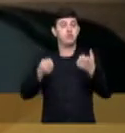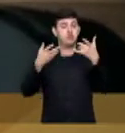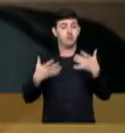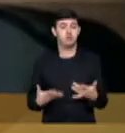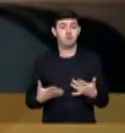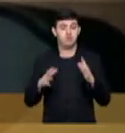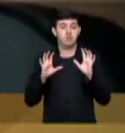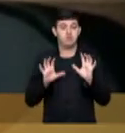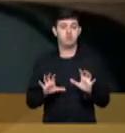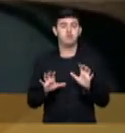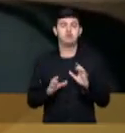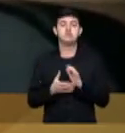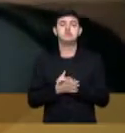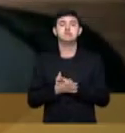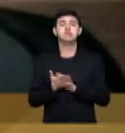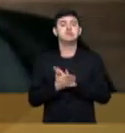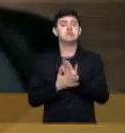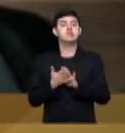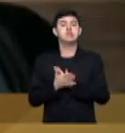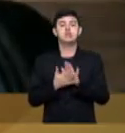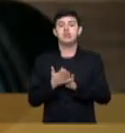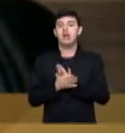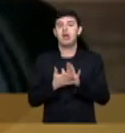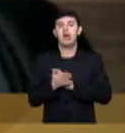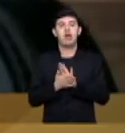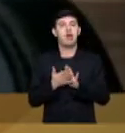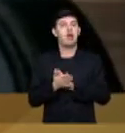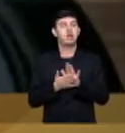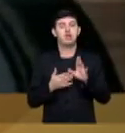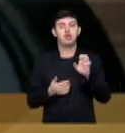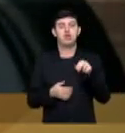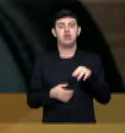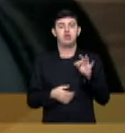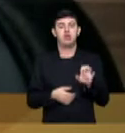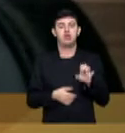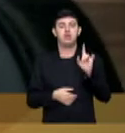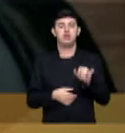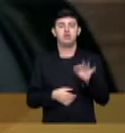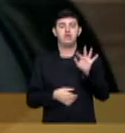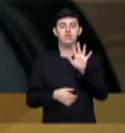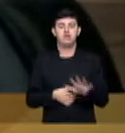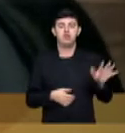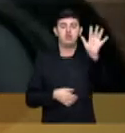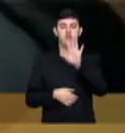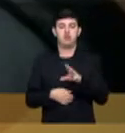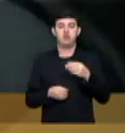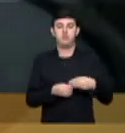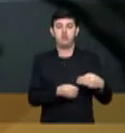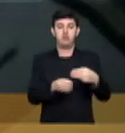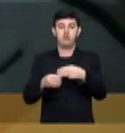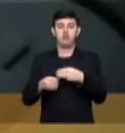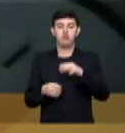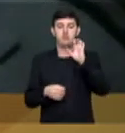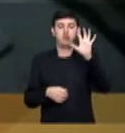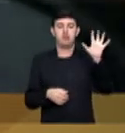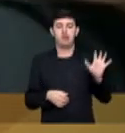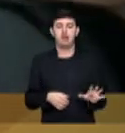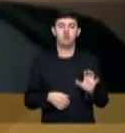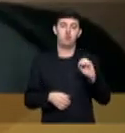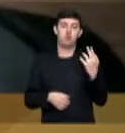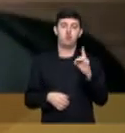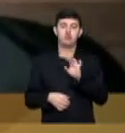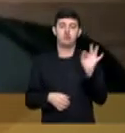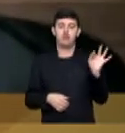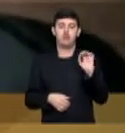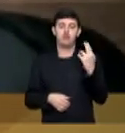outro modo, nenhum dos entes federados, municípios, estados-membros e Distrito Federal